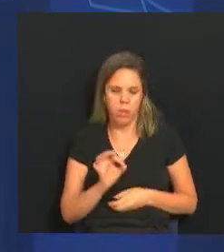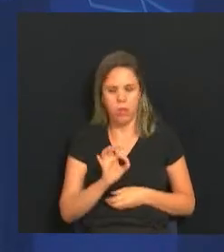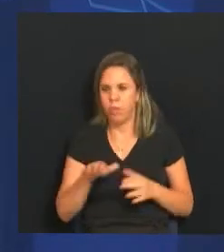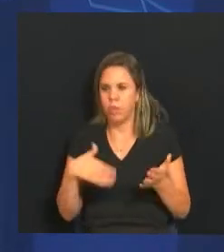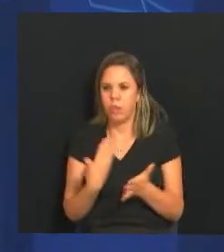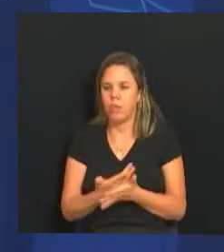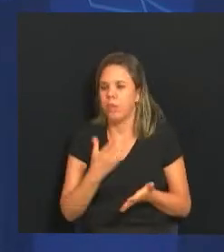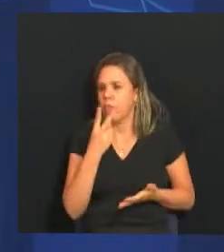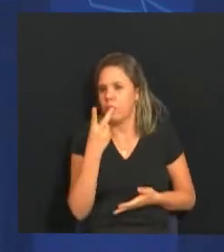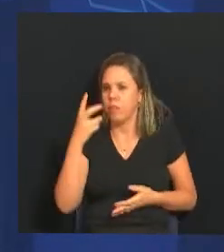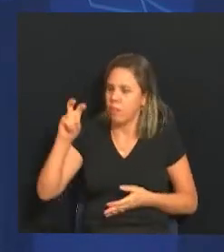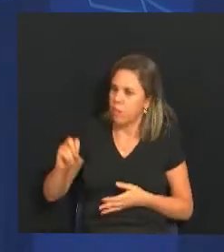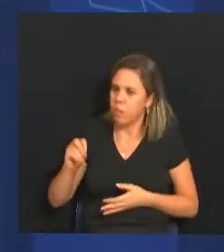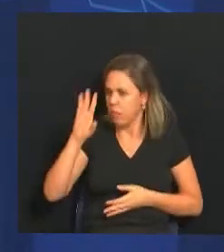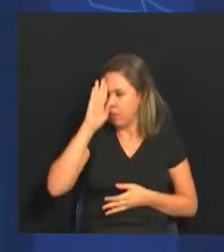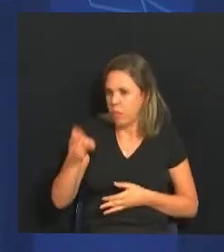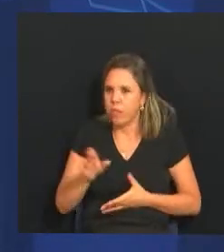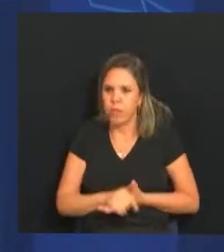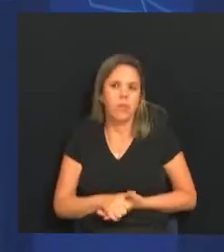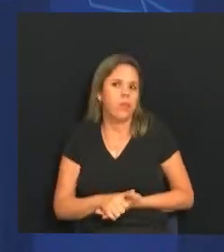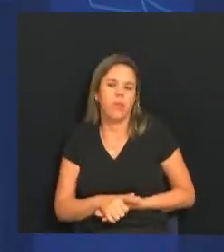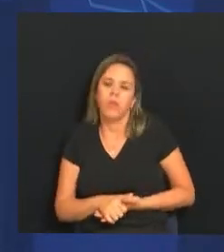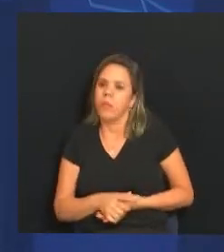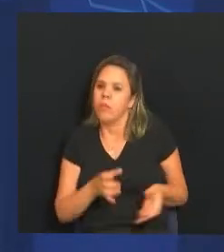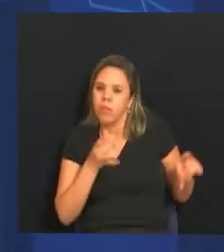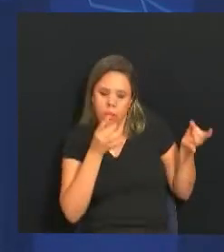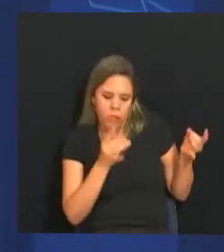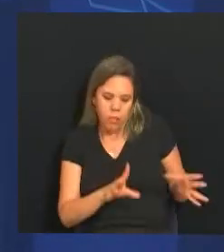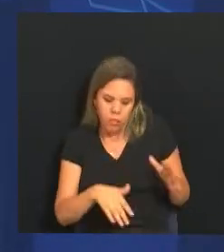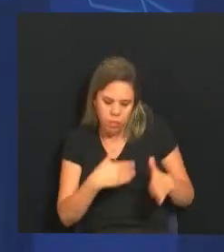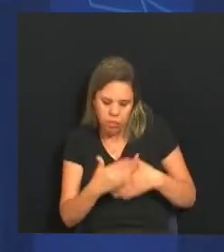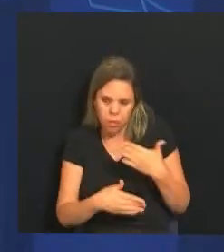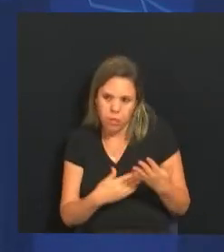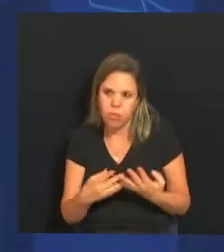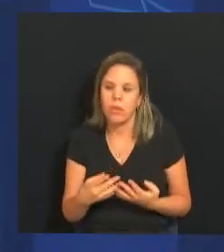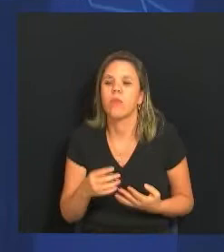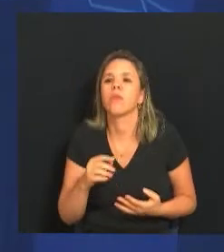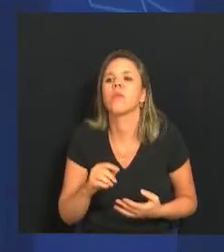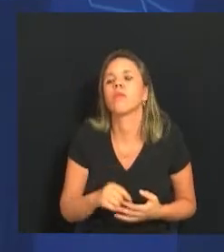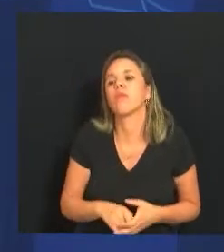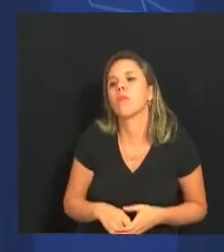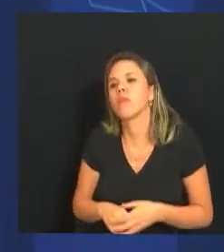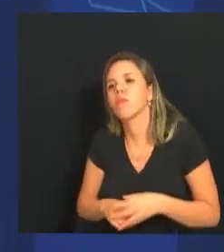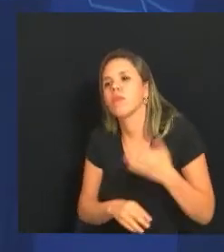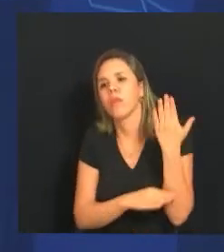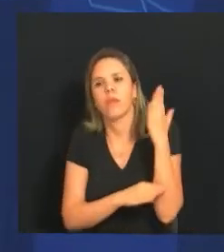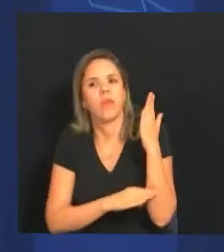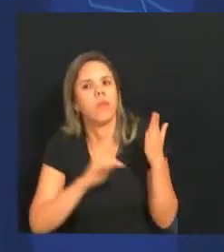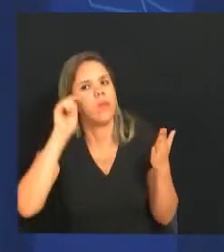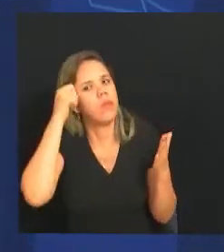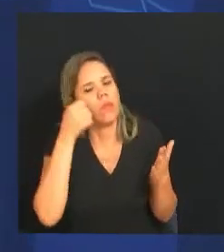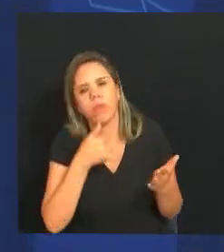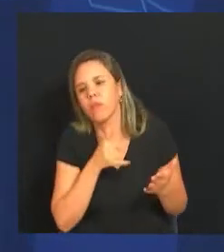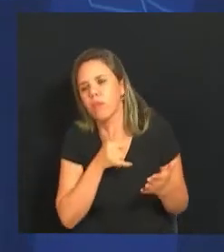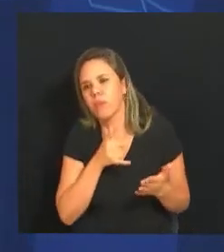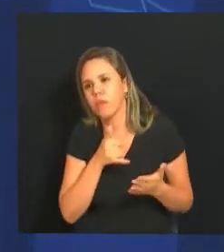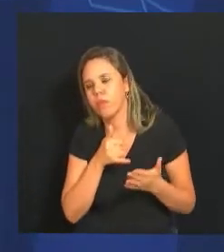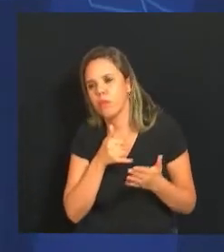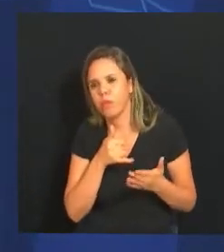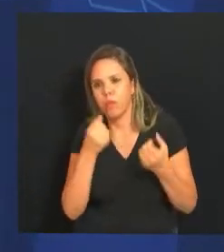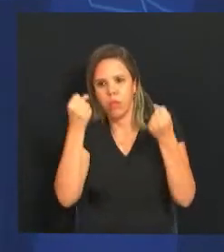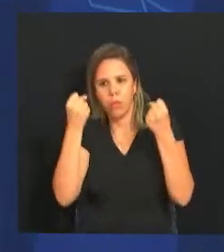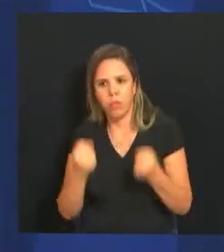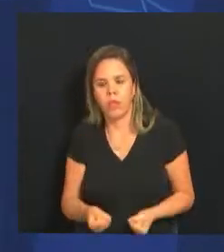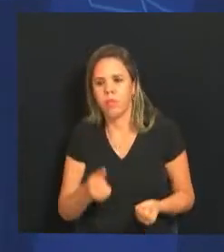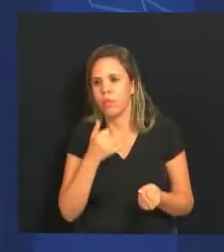até 2050, principalmente com o abandono progressivo do carvão como fonte de eletricidade e dando mais peso